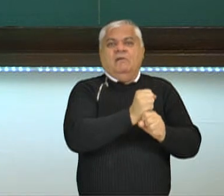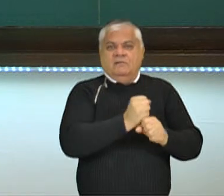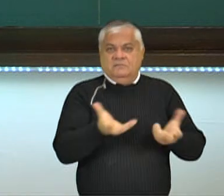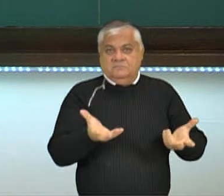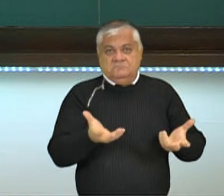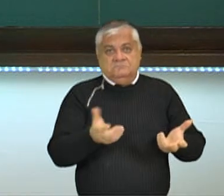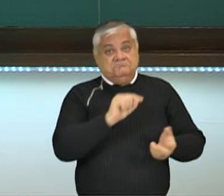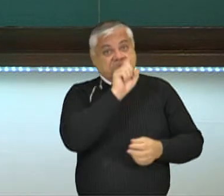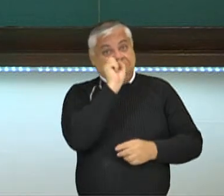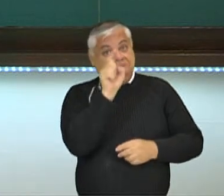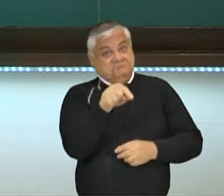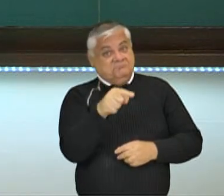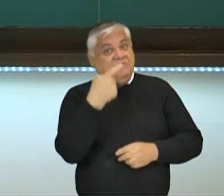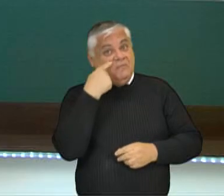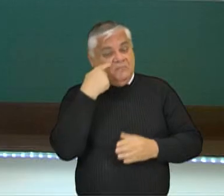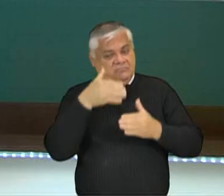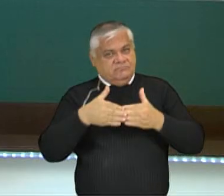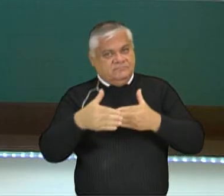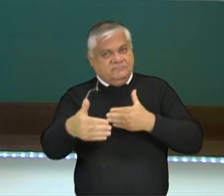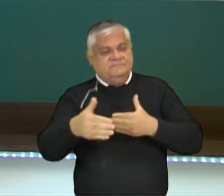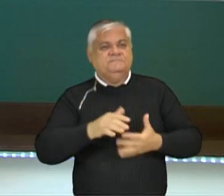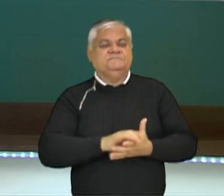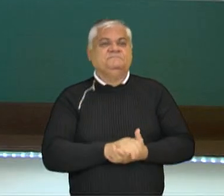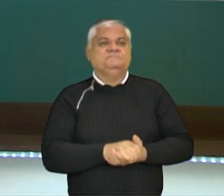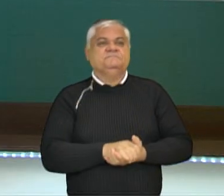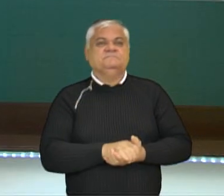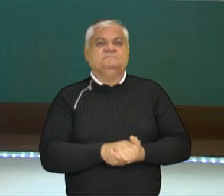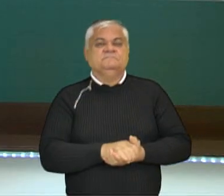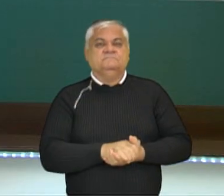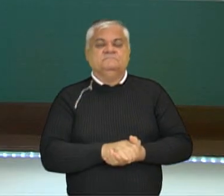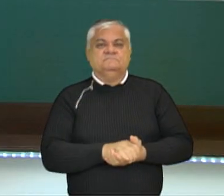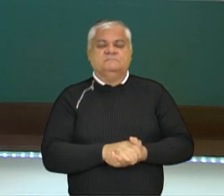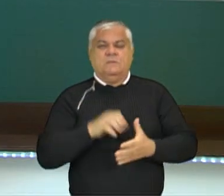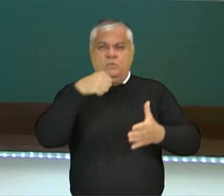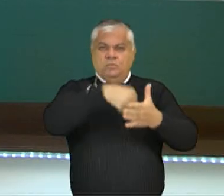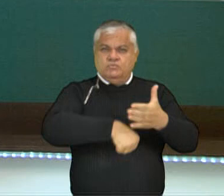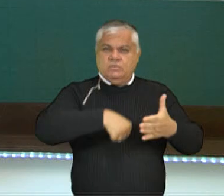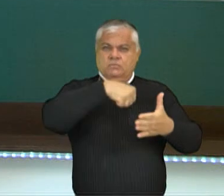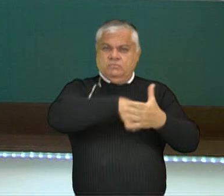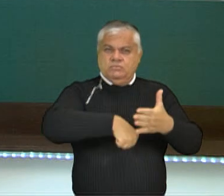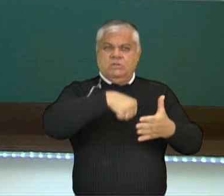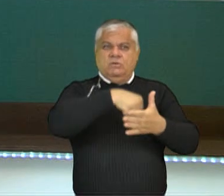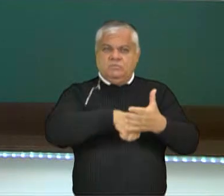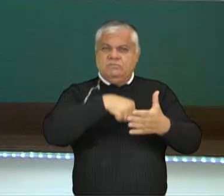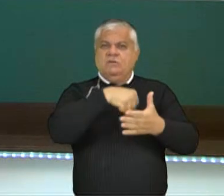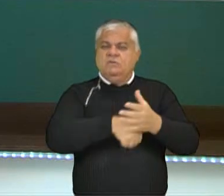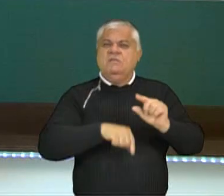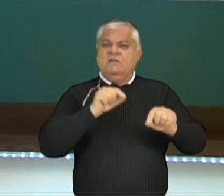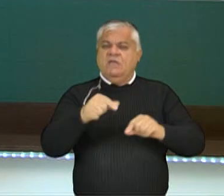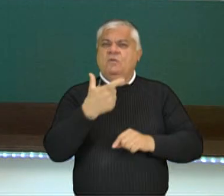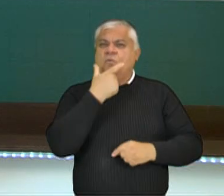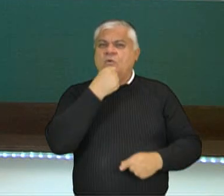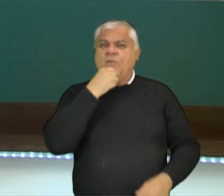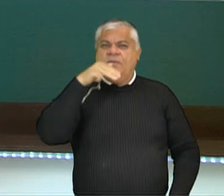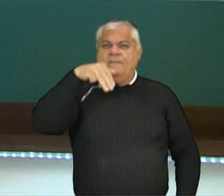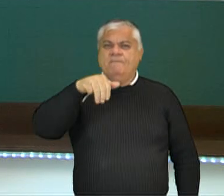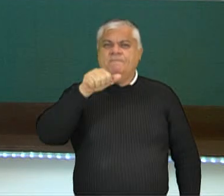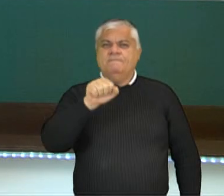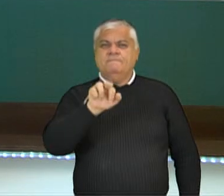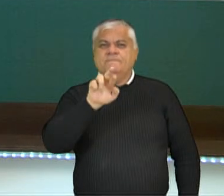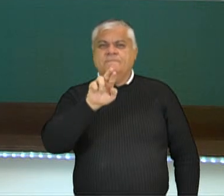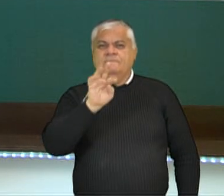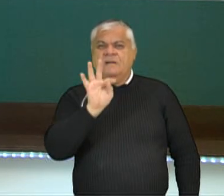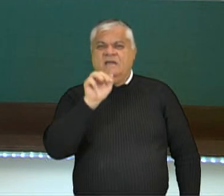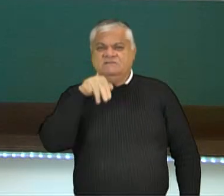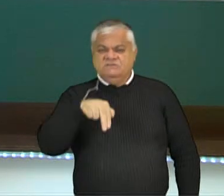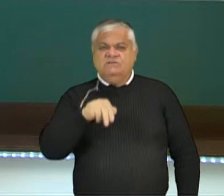Unidos? Vamos ver a partir daqui. Então, uma das pessoas que lutaram contra o preconceito, né, racial foi Martin